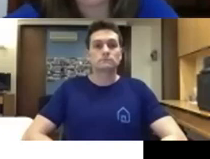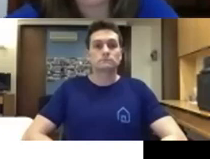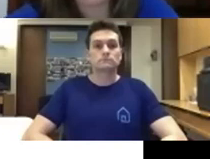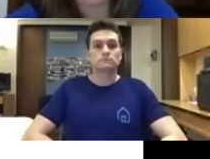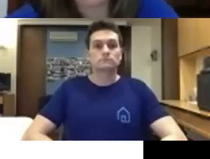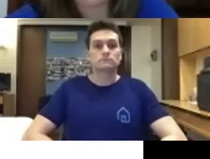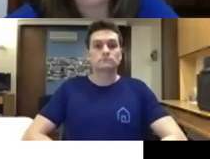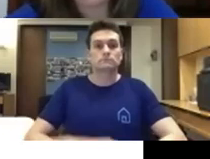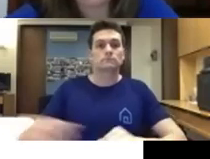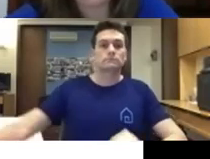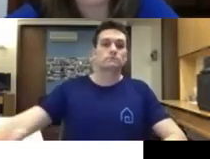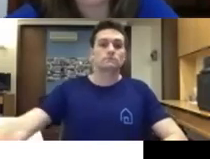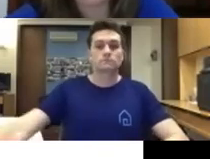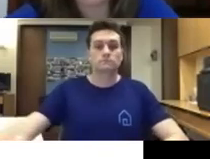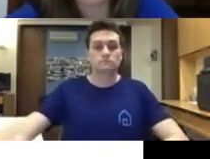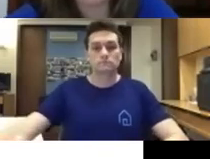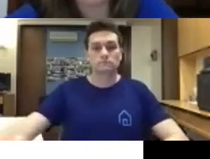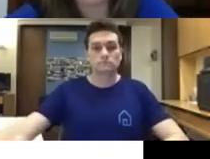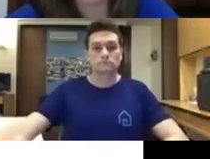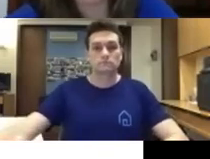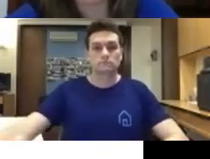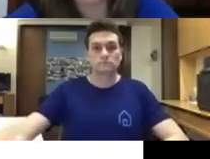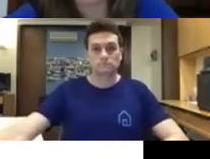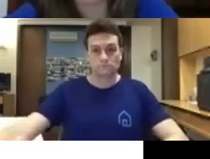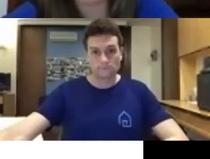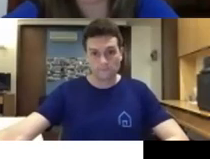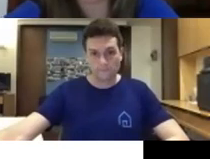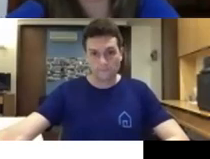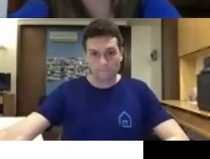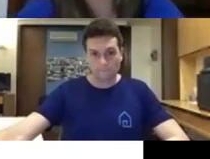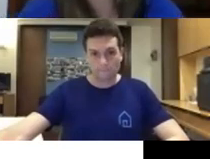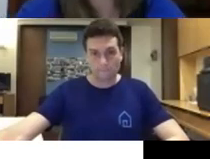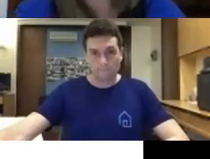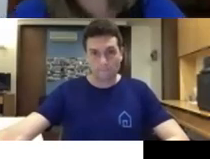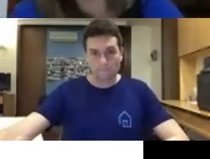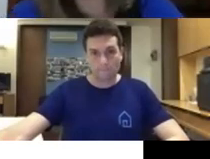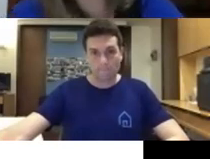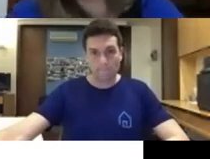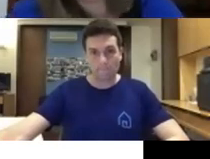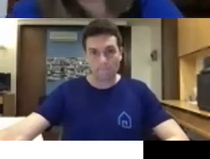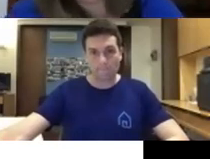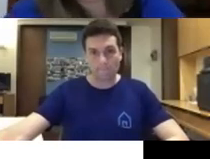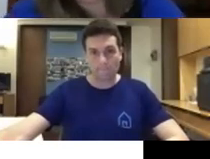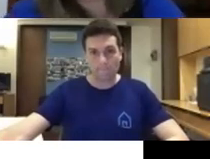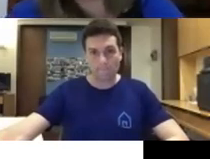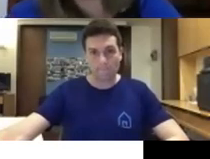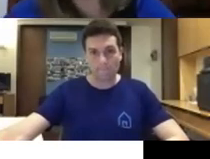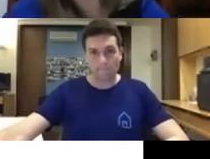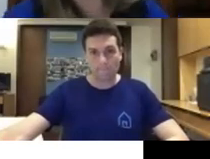avaliaram o concreto sob uma mesma temperatura em diferentes tempos? Já, né? Se tu quiser falar um pouquinho,